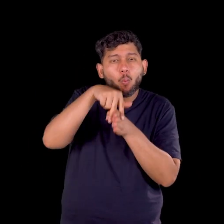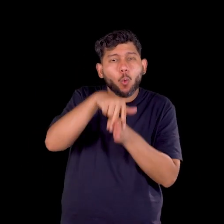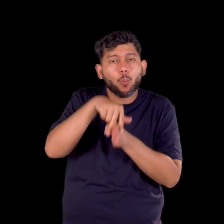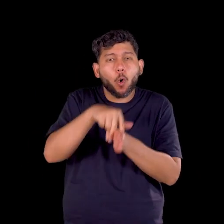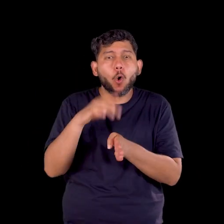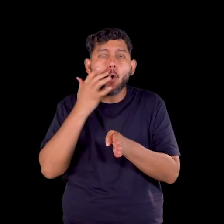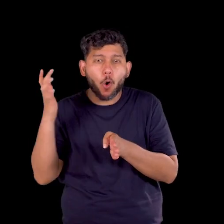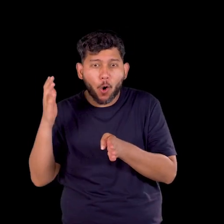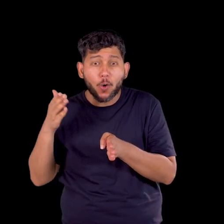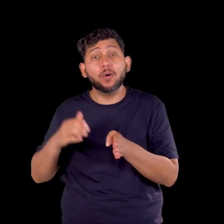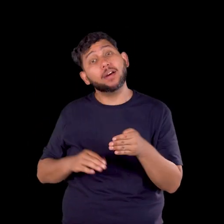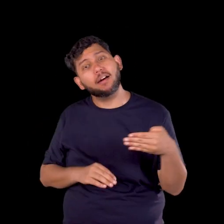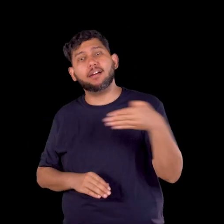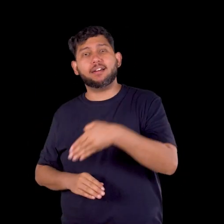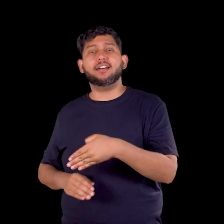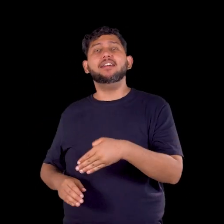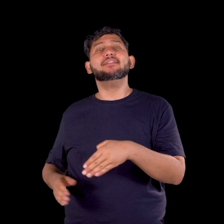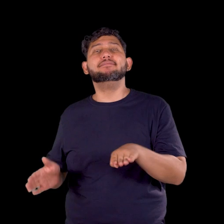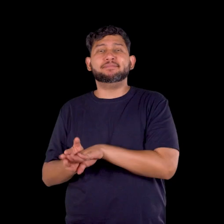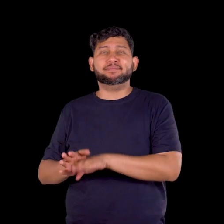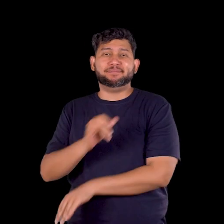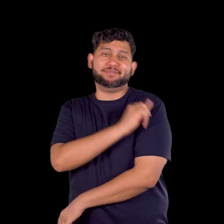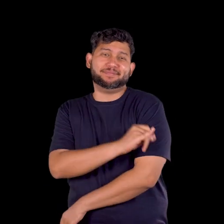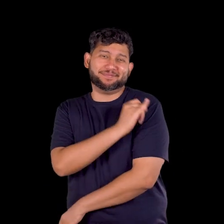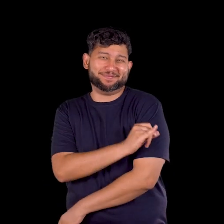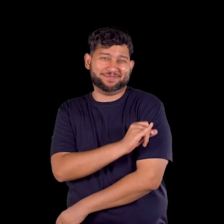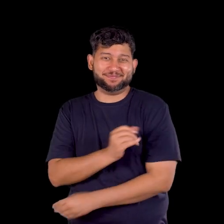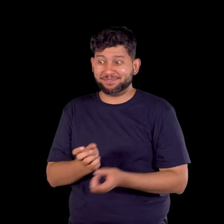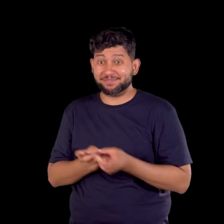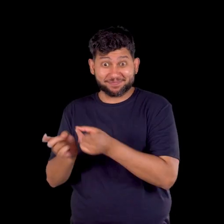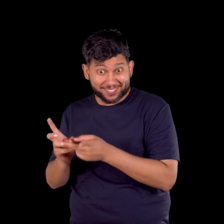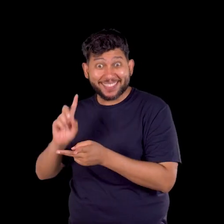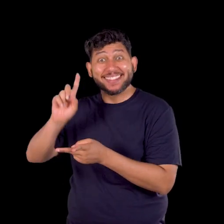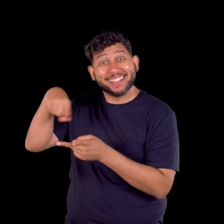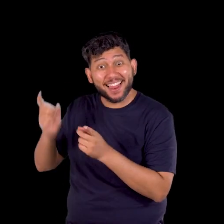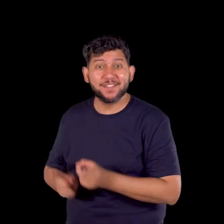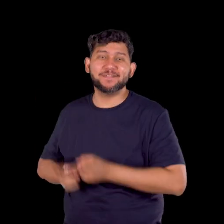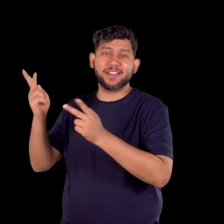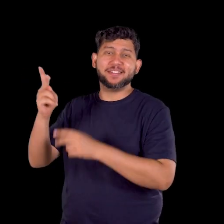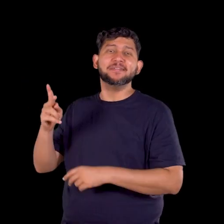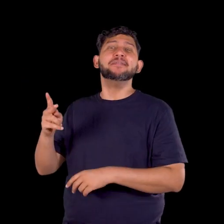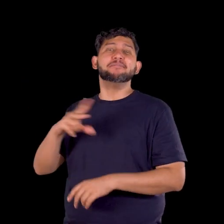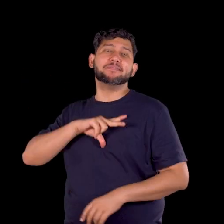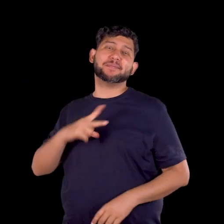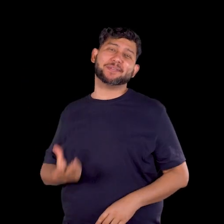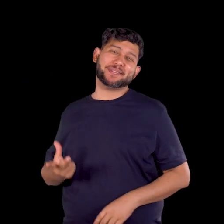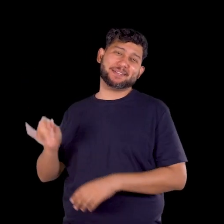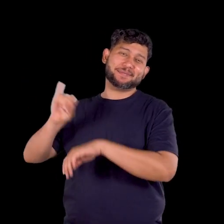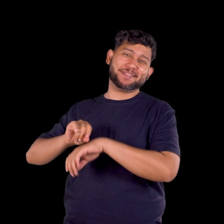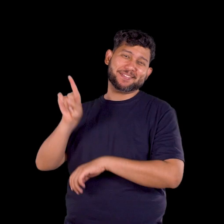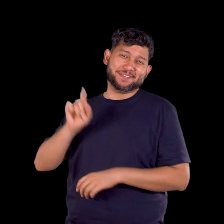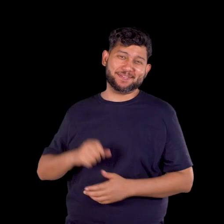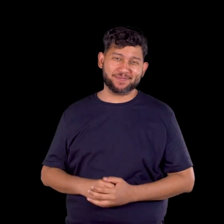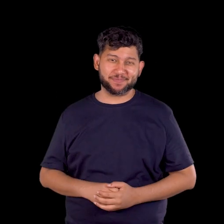os portos fluminenses, de onde toneladas do metal eram exportados para Lisboa. Com o fim do ciclo do